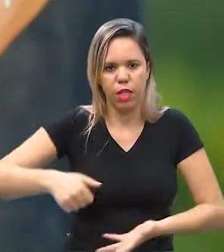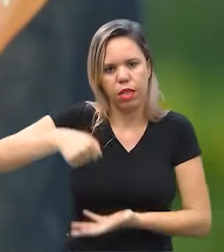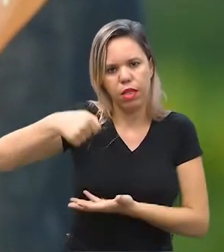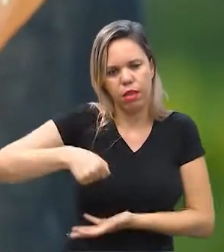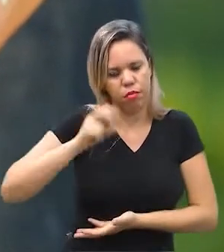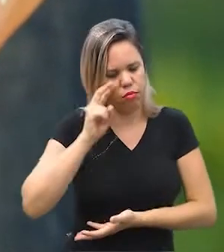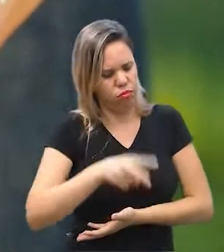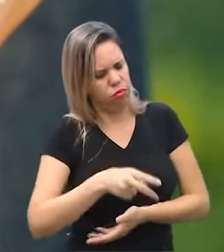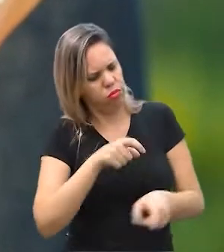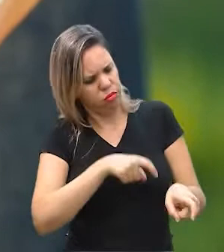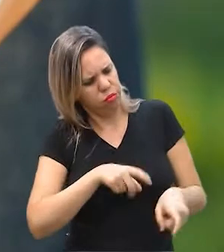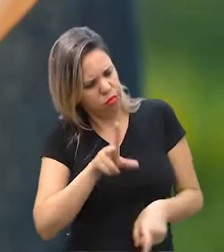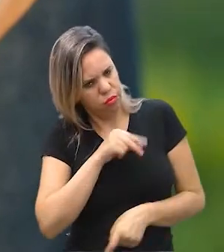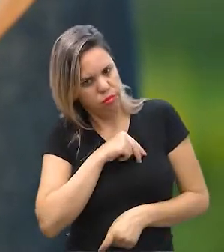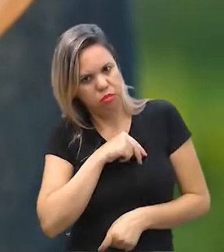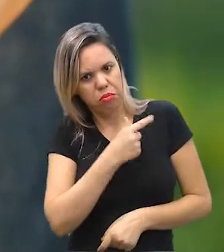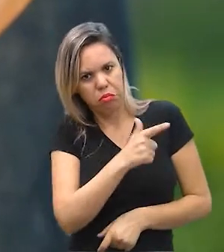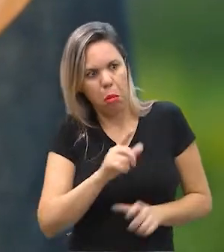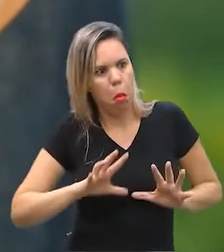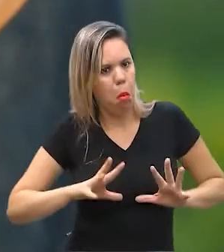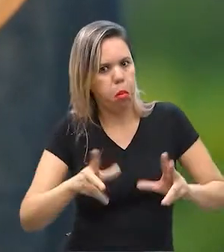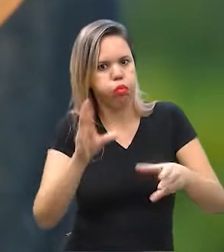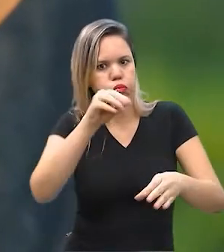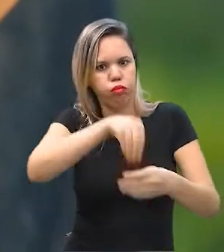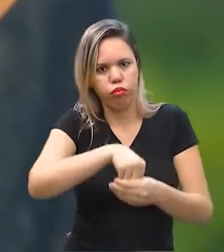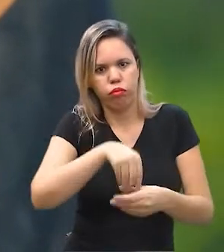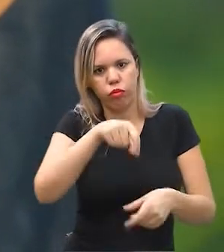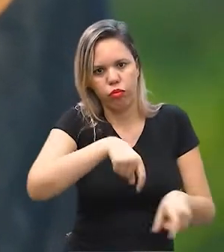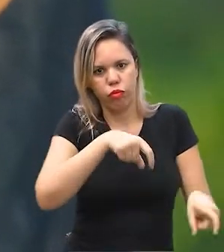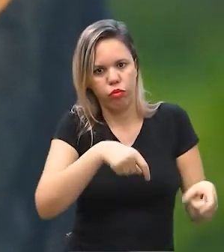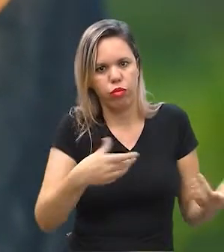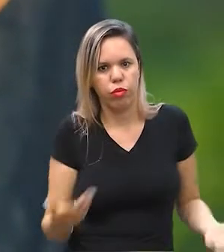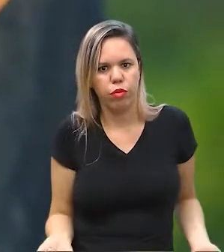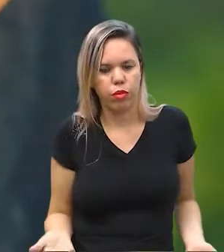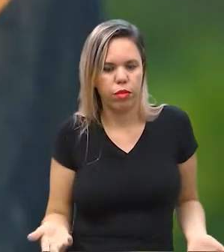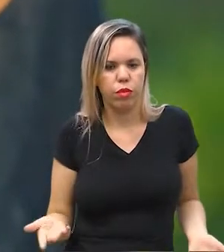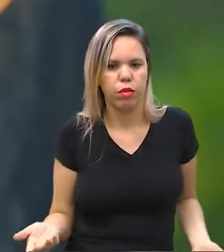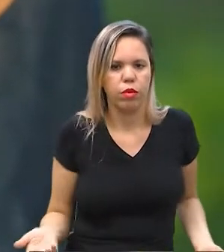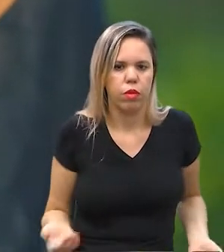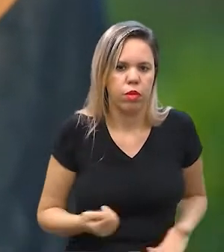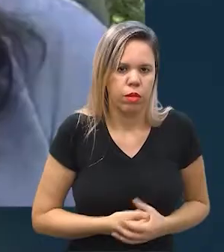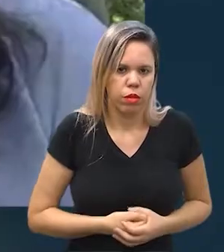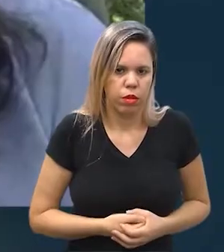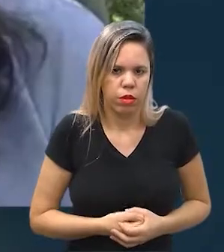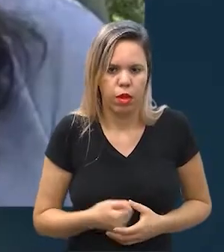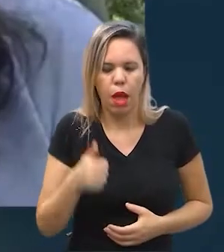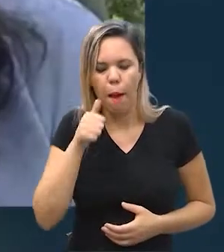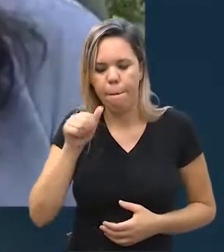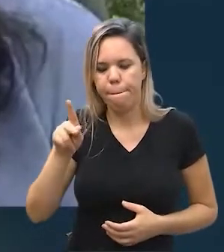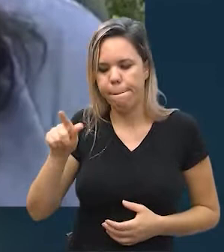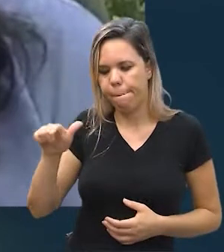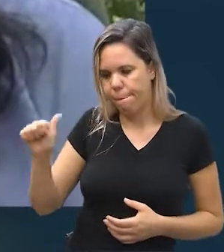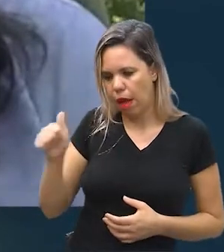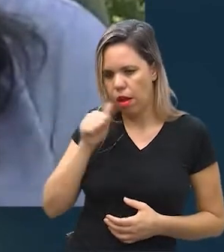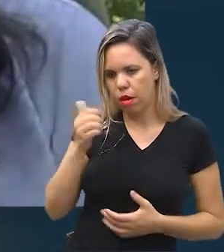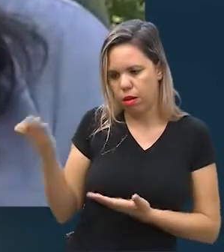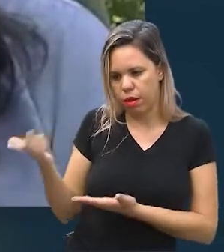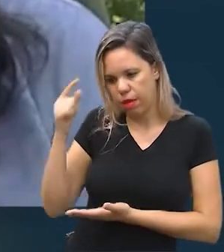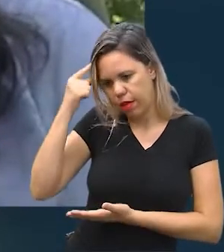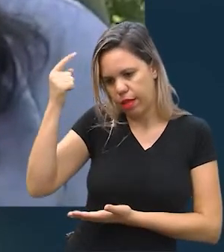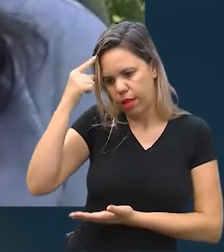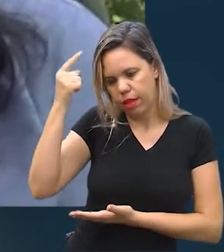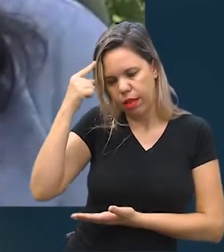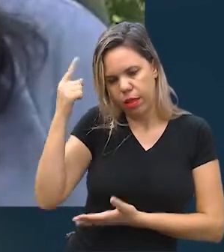olhou para o sítio e falou, puxa, mas eu não tenho tudo aqui dentro do sítio. E aí foi quando a Paula começou com uma ideia